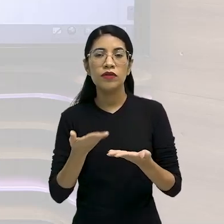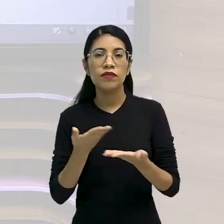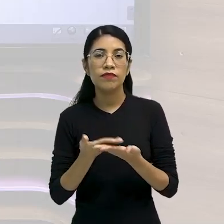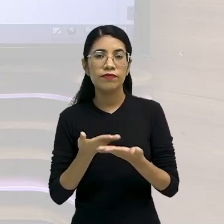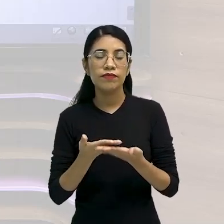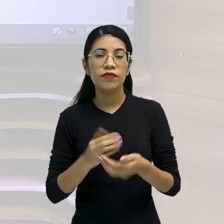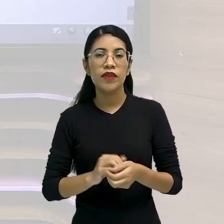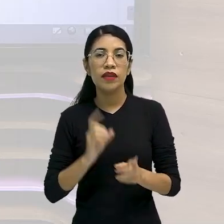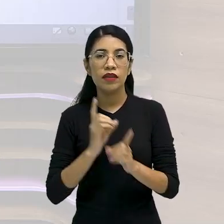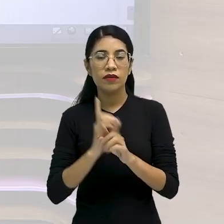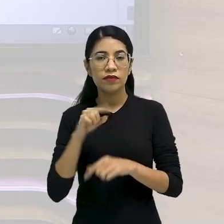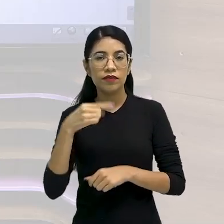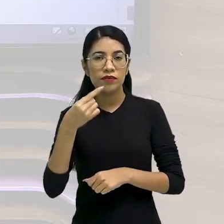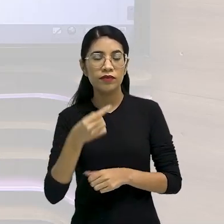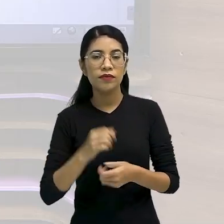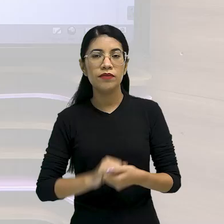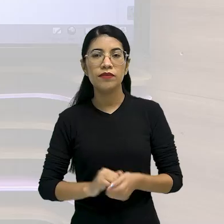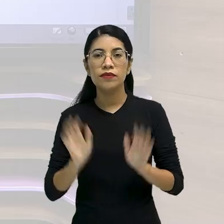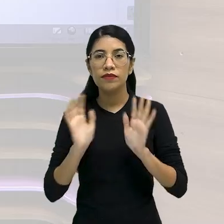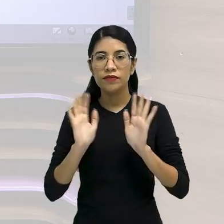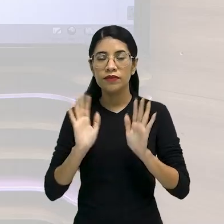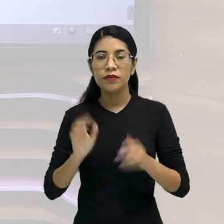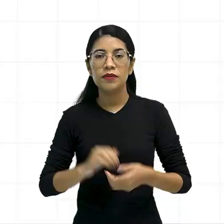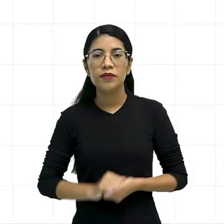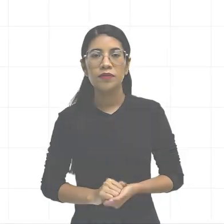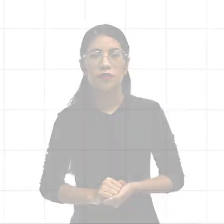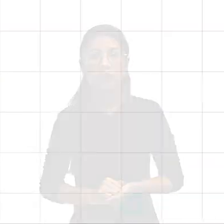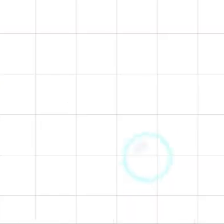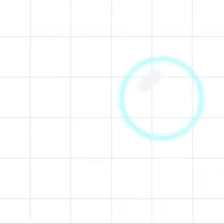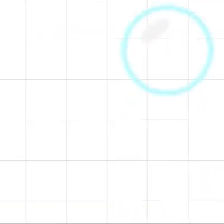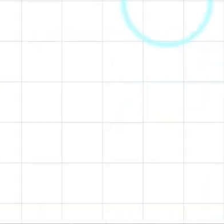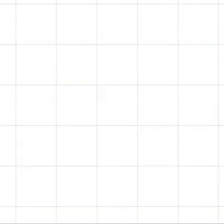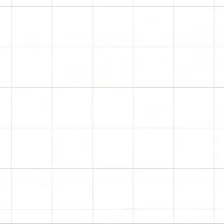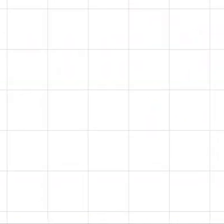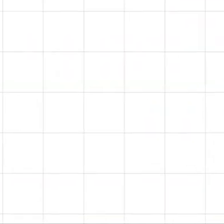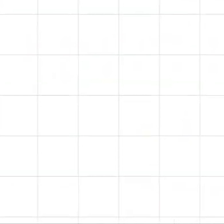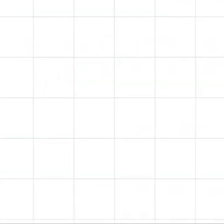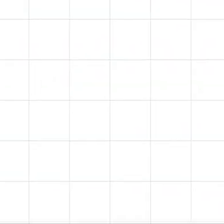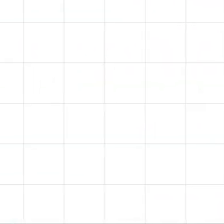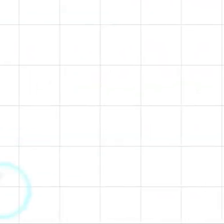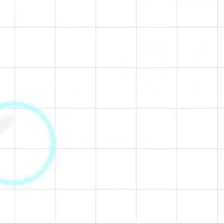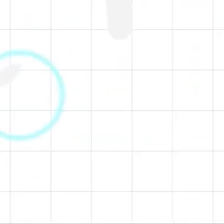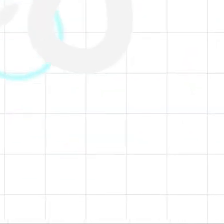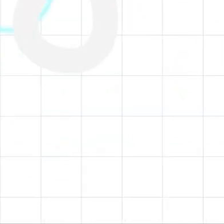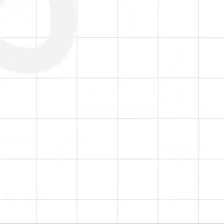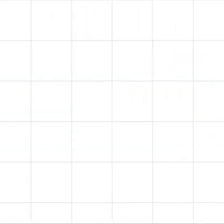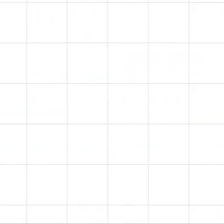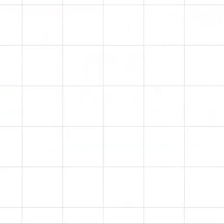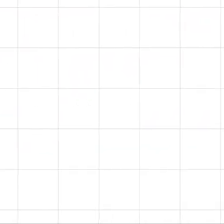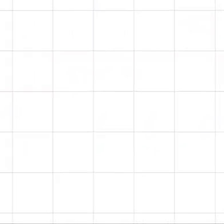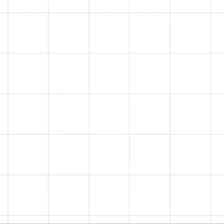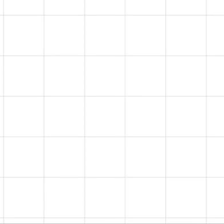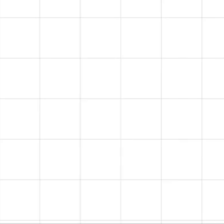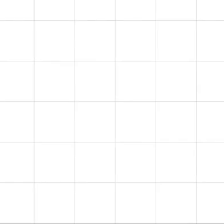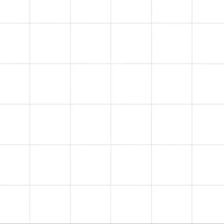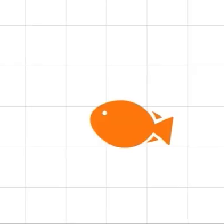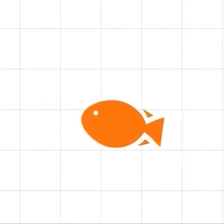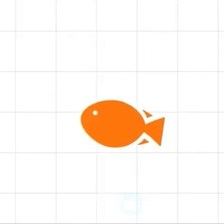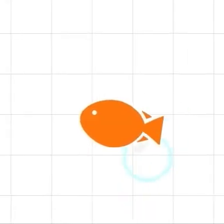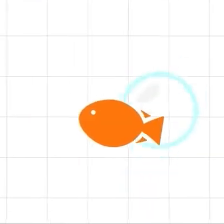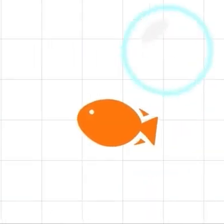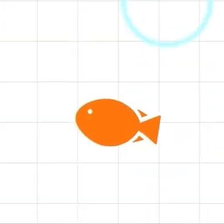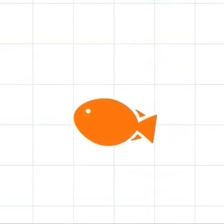algumas questões, tá? Para a gente trabalhar os conceitos. Vocês viram que em aulas anteriores nós trabalhamos bastante esses conceitos.